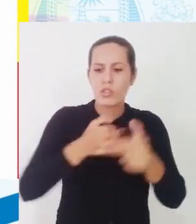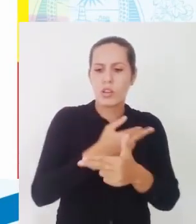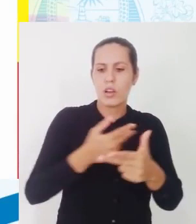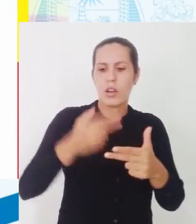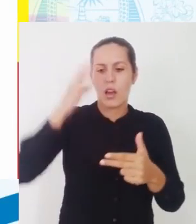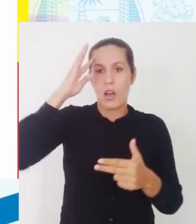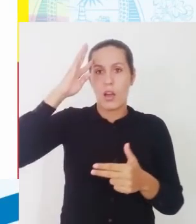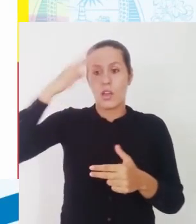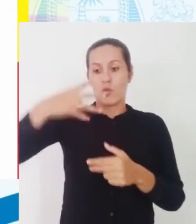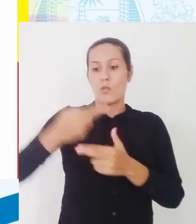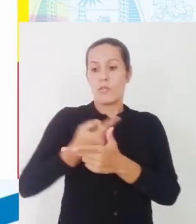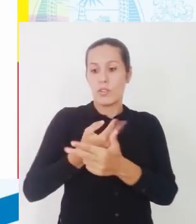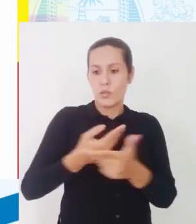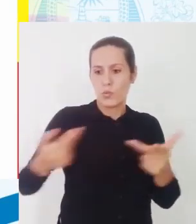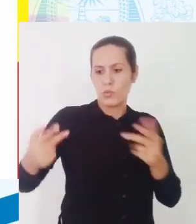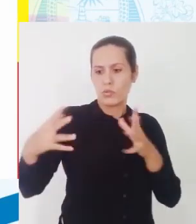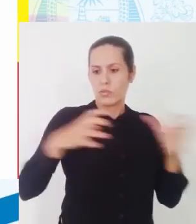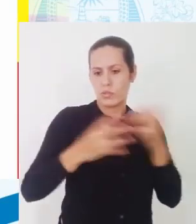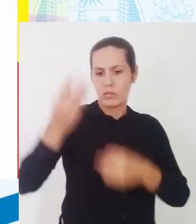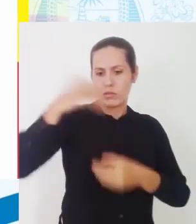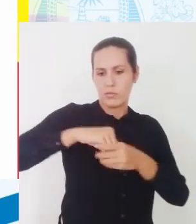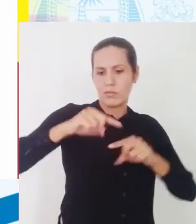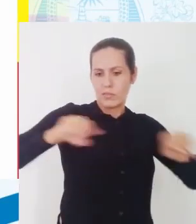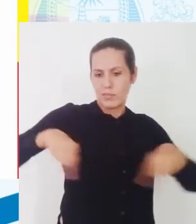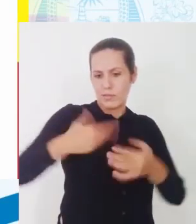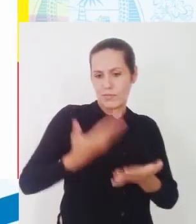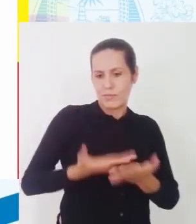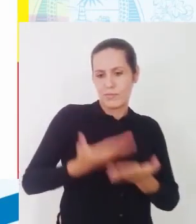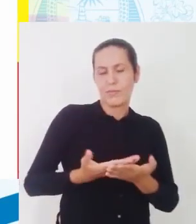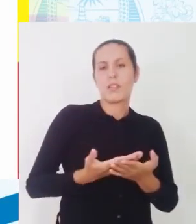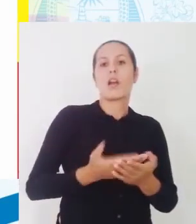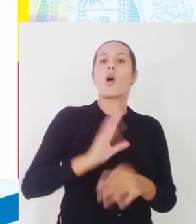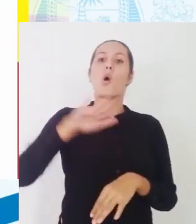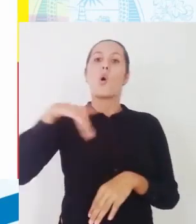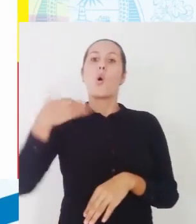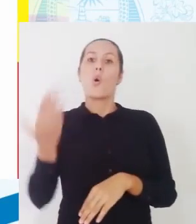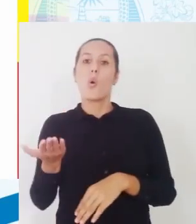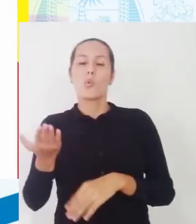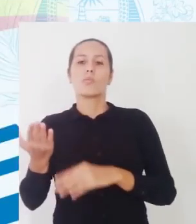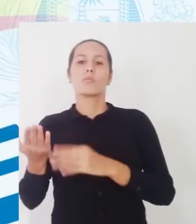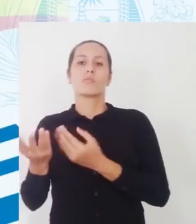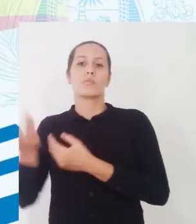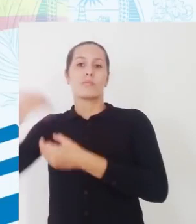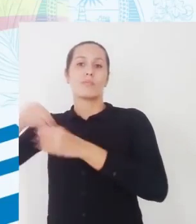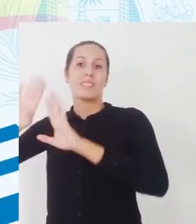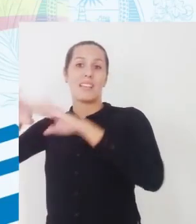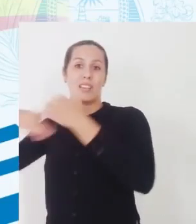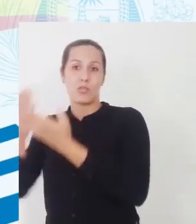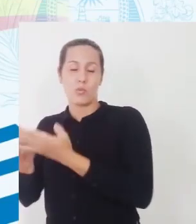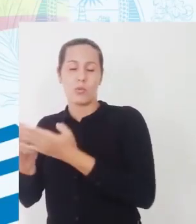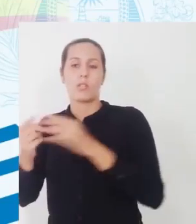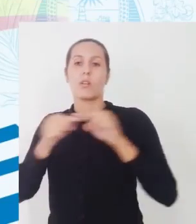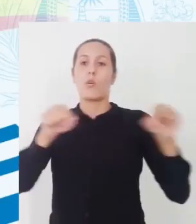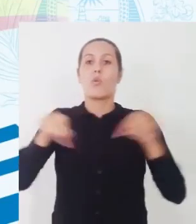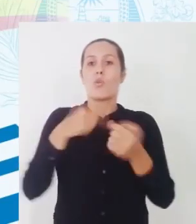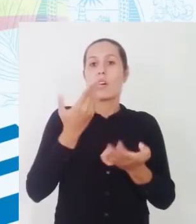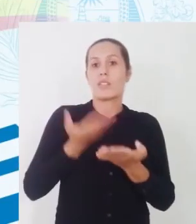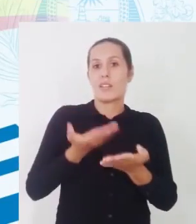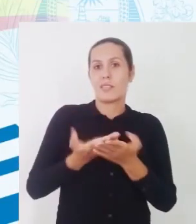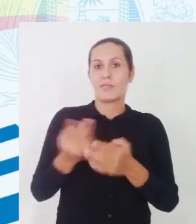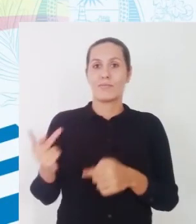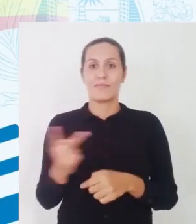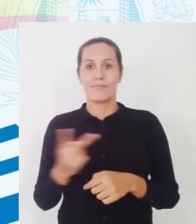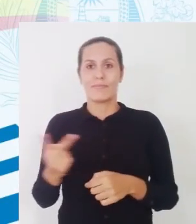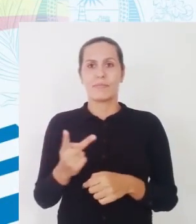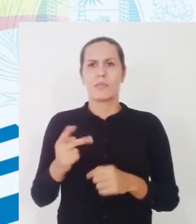conflitos sobre diferentes temas na sala de aula ou até mesmo na escola. É importante ressaltar que a